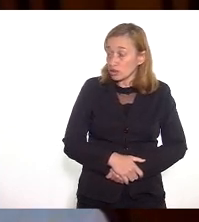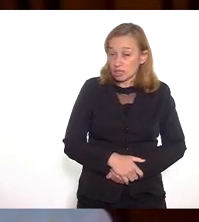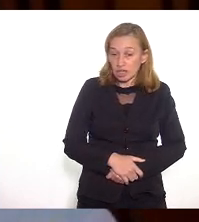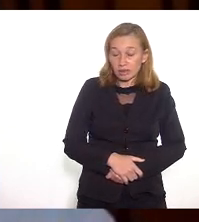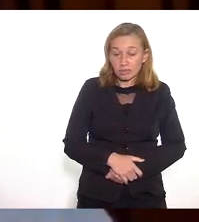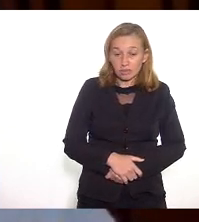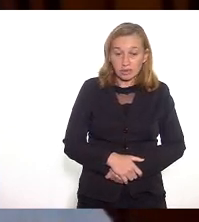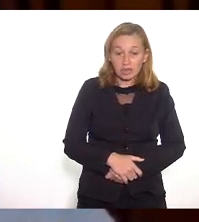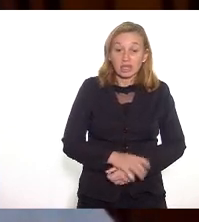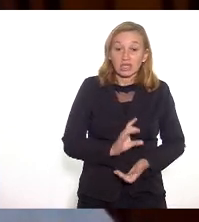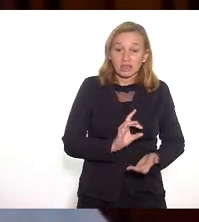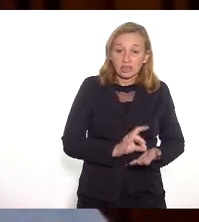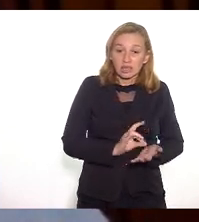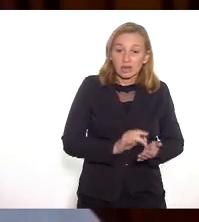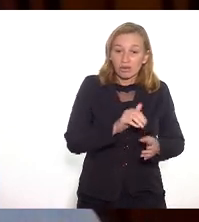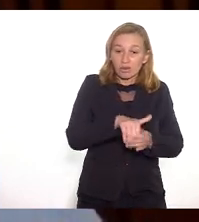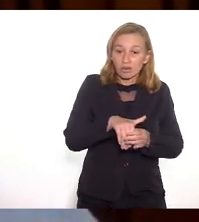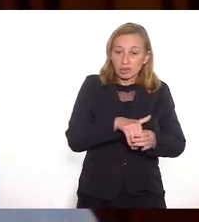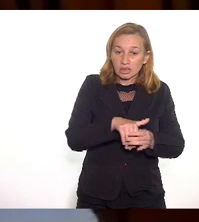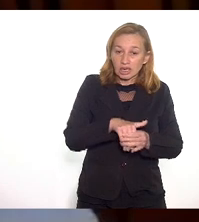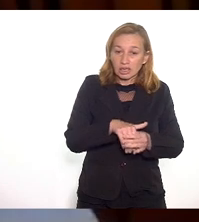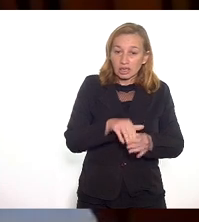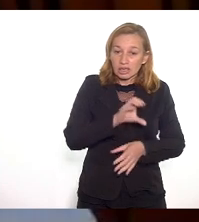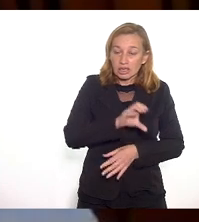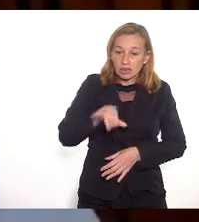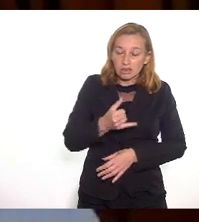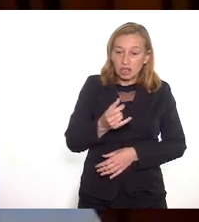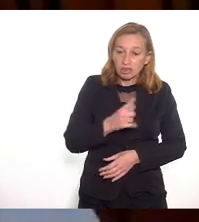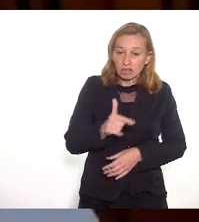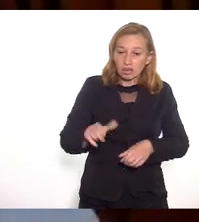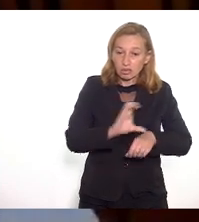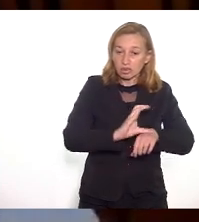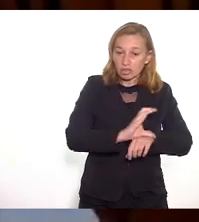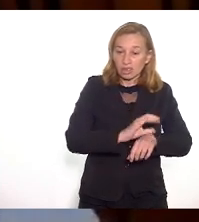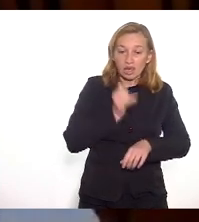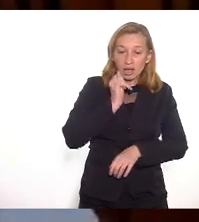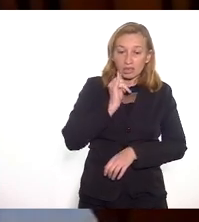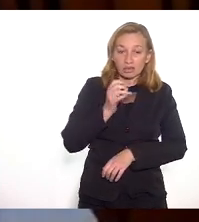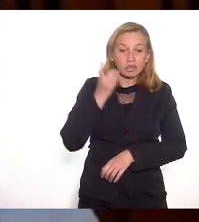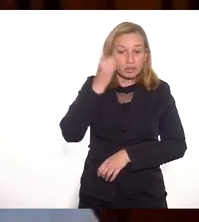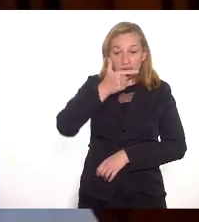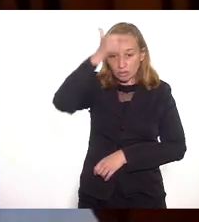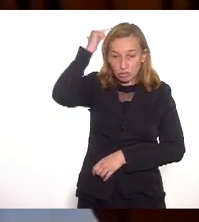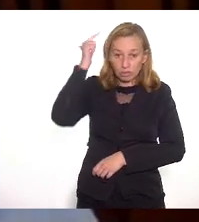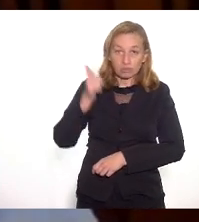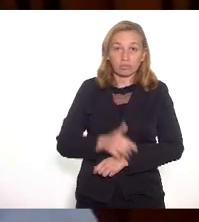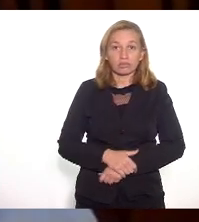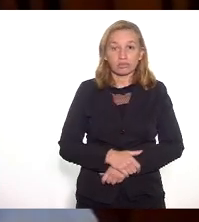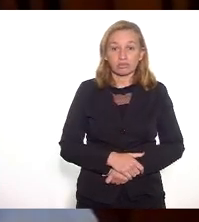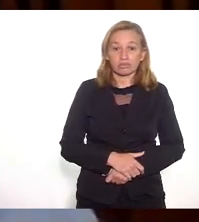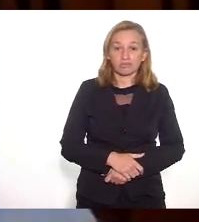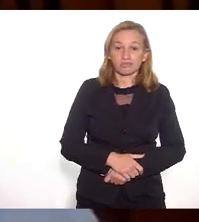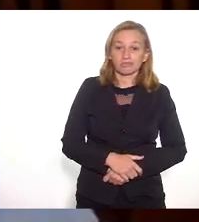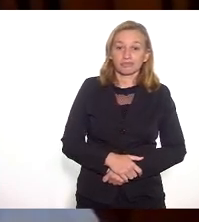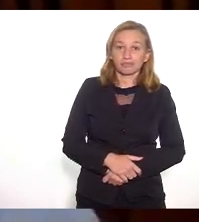Na verdade, ele foi votado por unanimidade da CCJ pela inconstitucionalidade. O relator é o deputado Luiz Paulo.